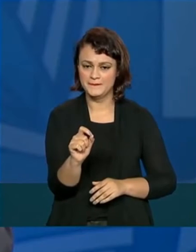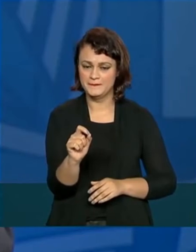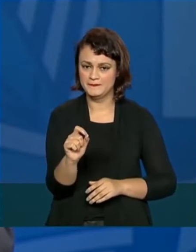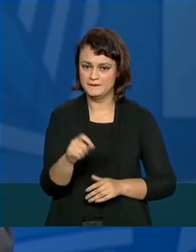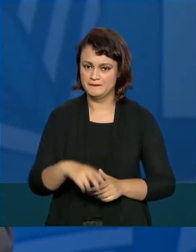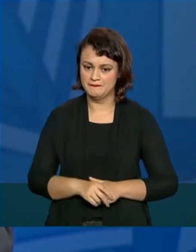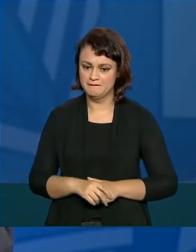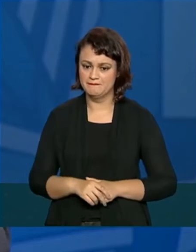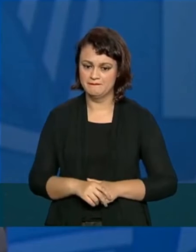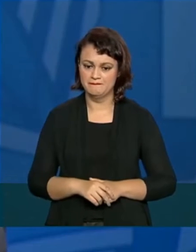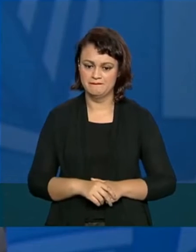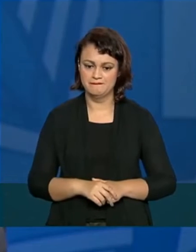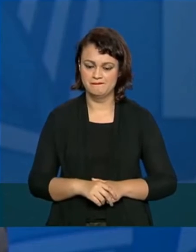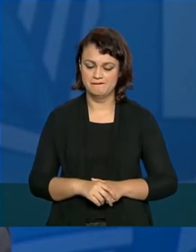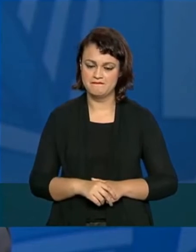bastante